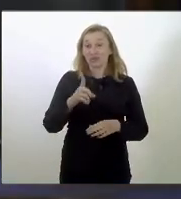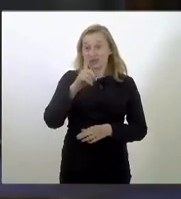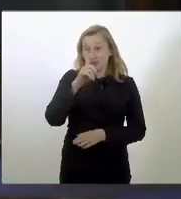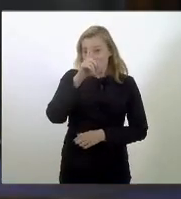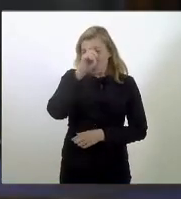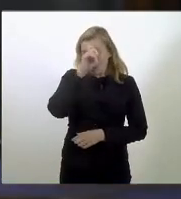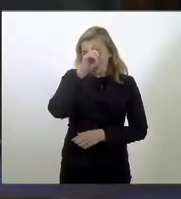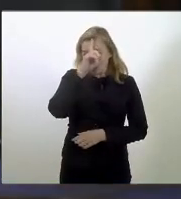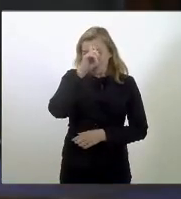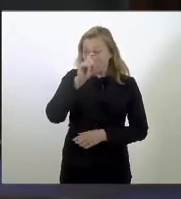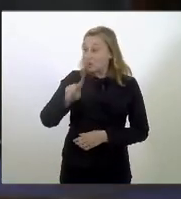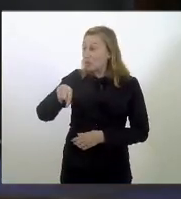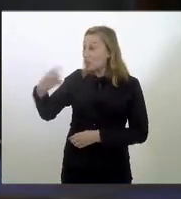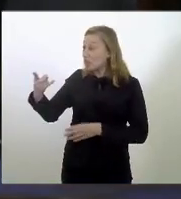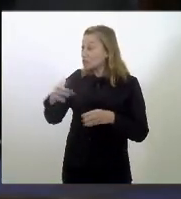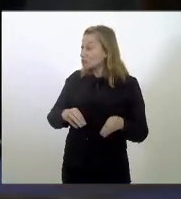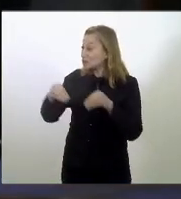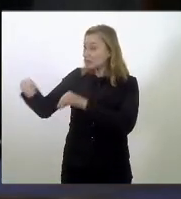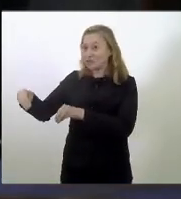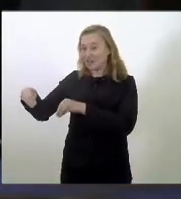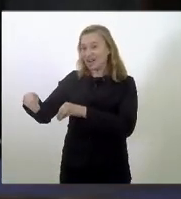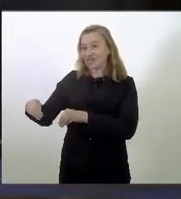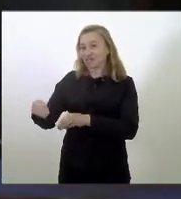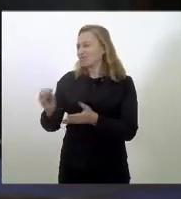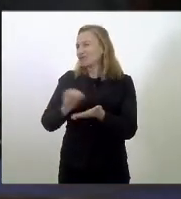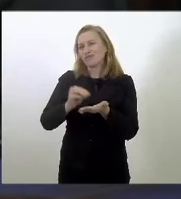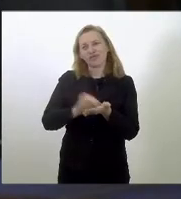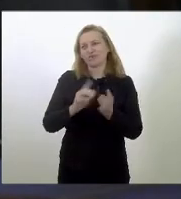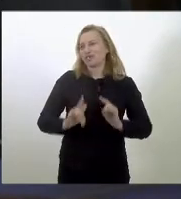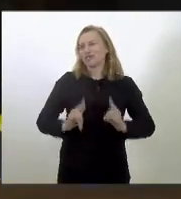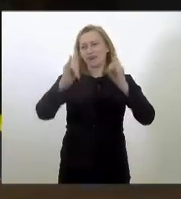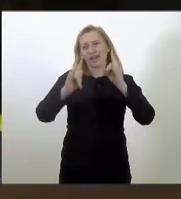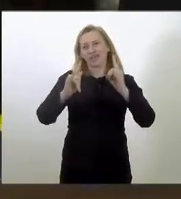do Ouro em outro lugar. Não faltam prédios do Estado e do município aqui.